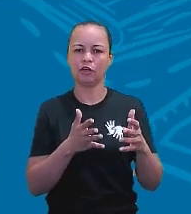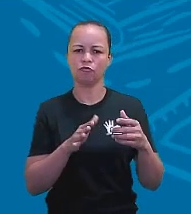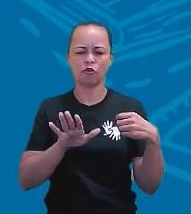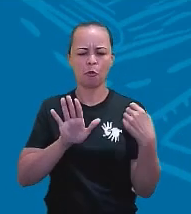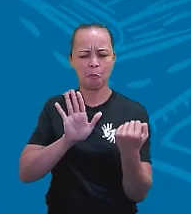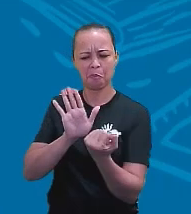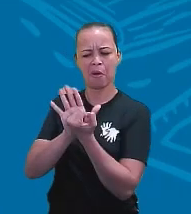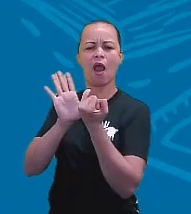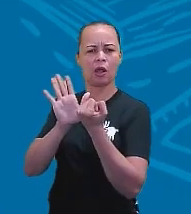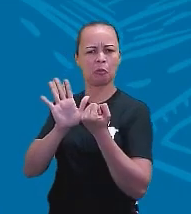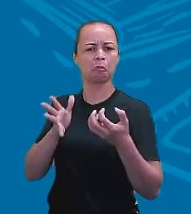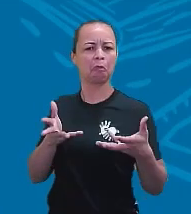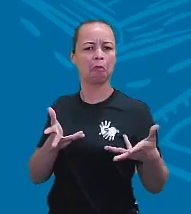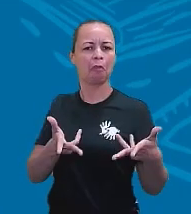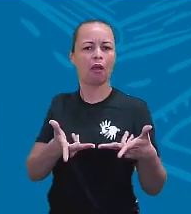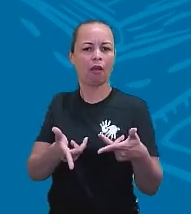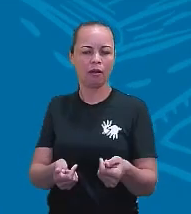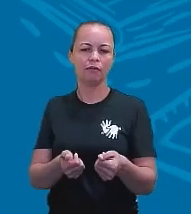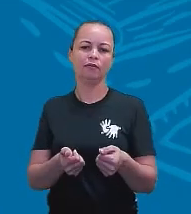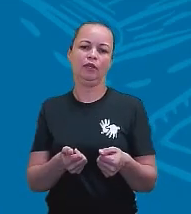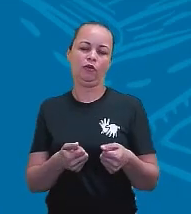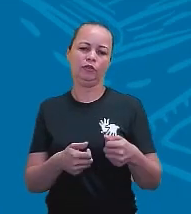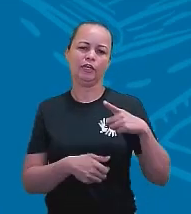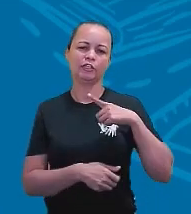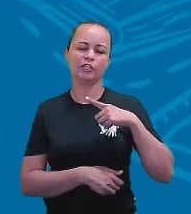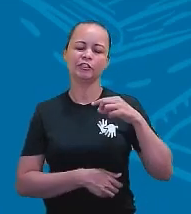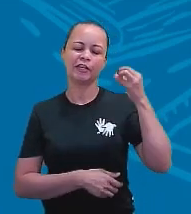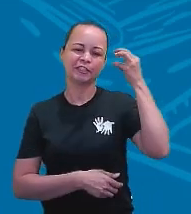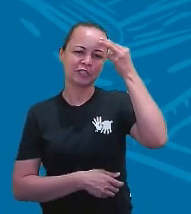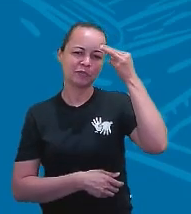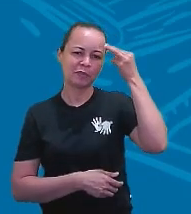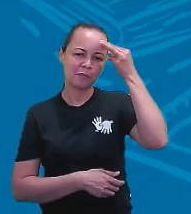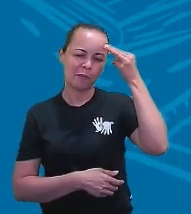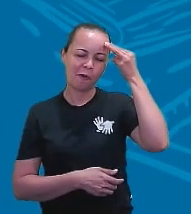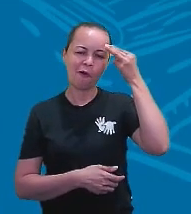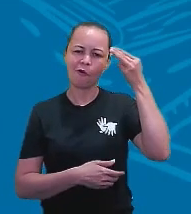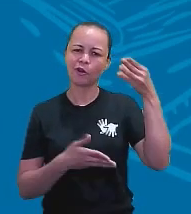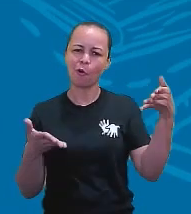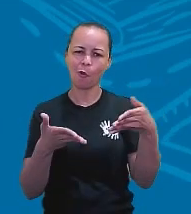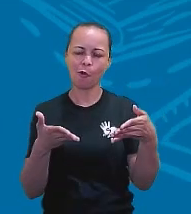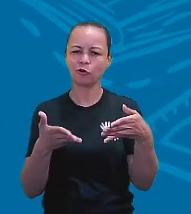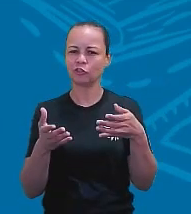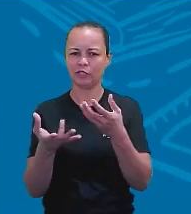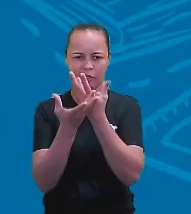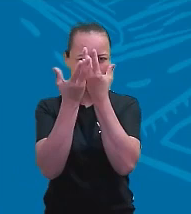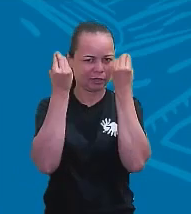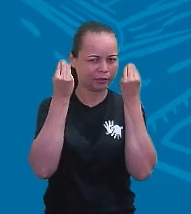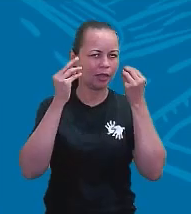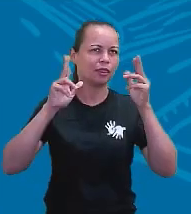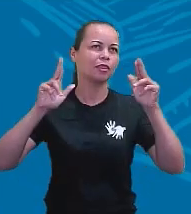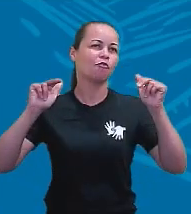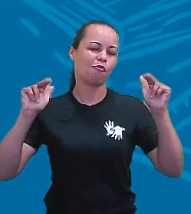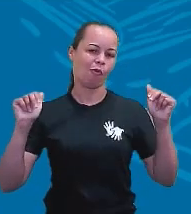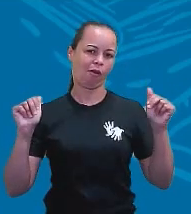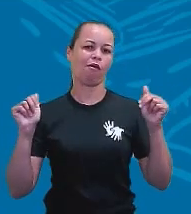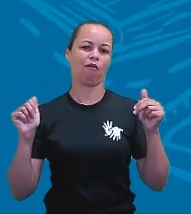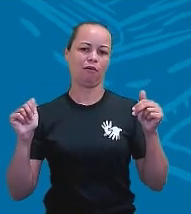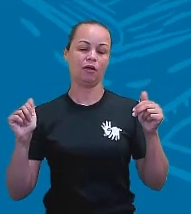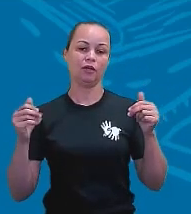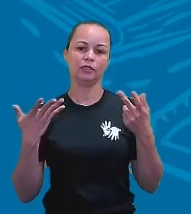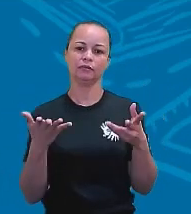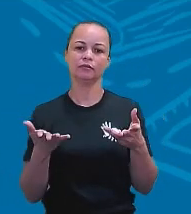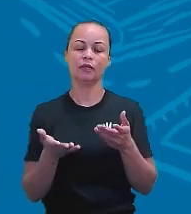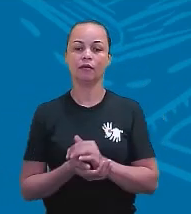assim, maravilhoso. E a gente tem essas memórias hoje em dia que não podem jamais ser esquecidas. E é exatamente aí,